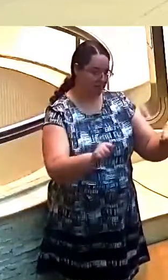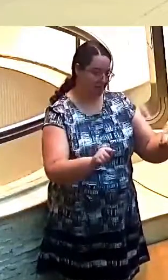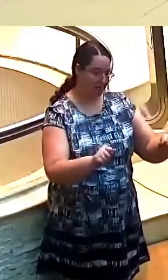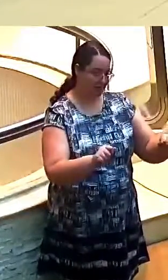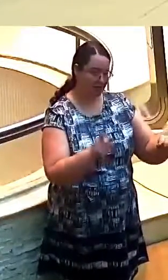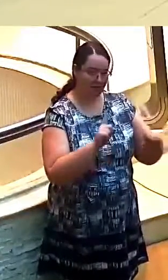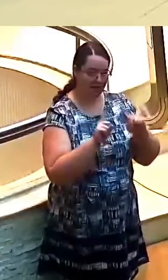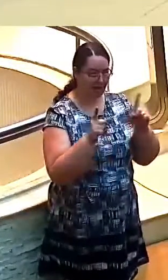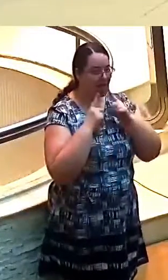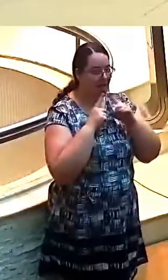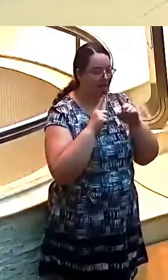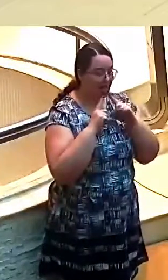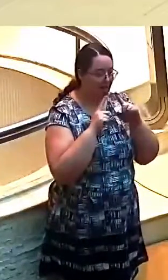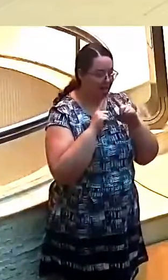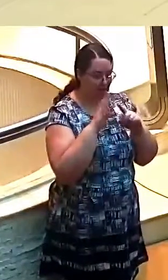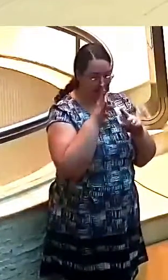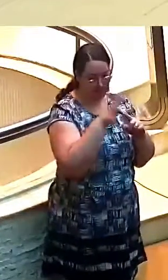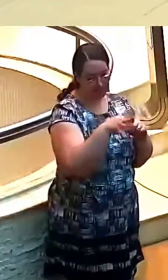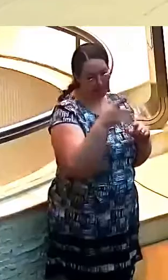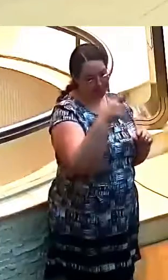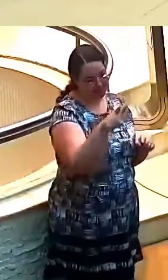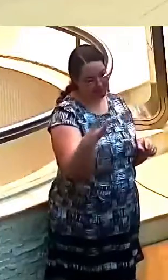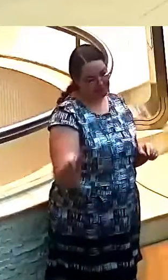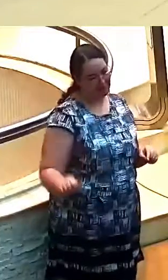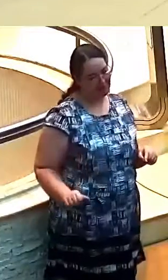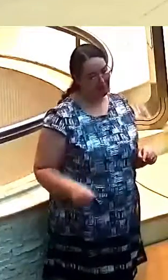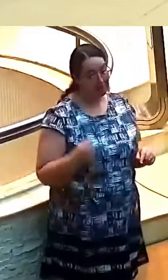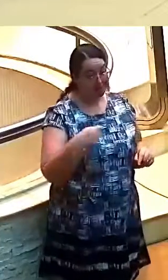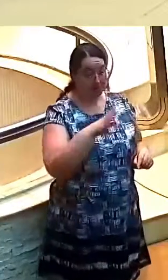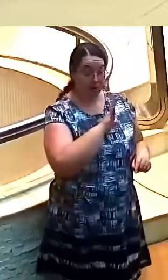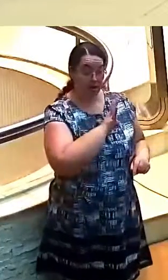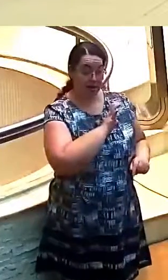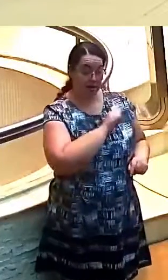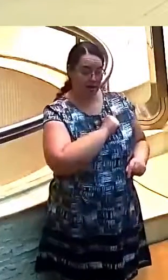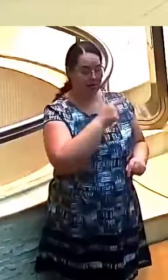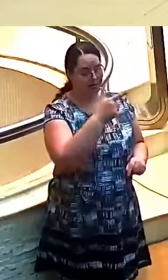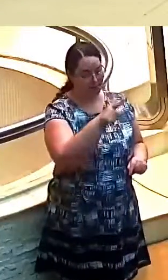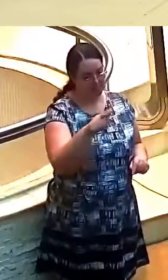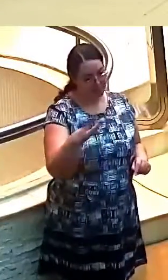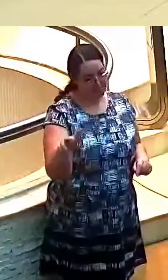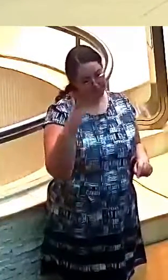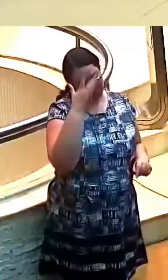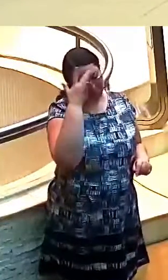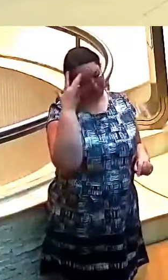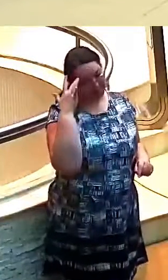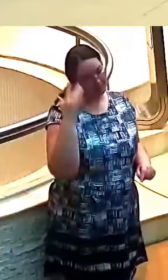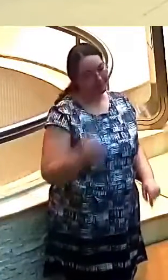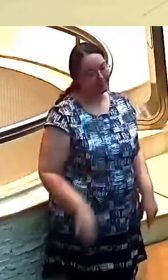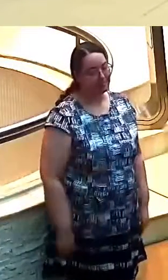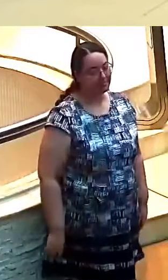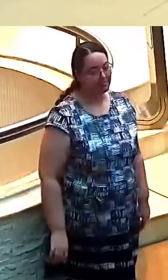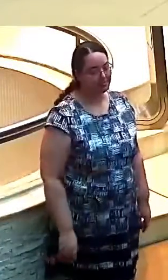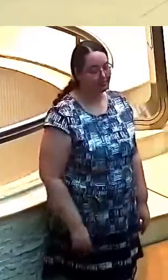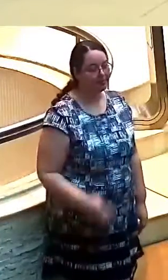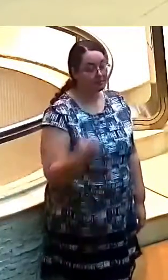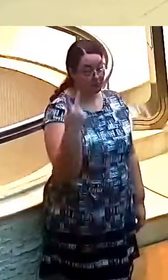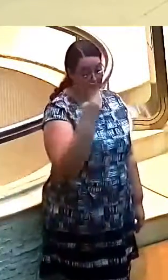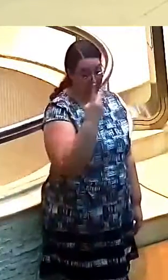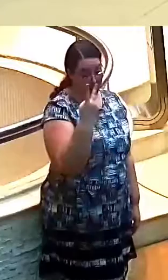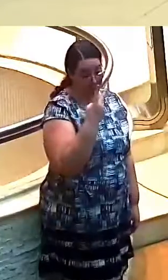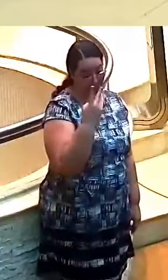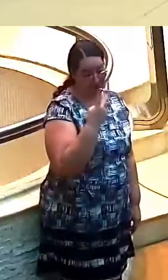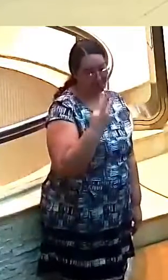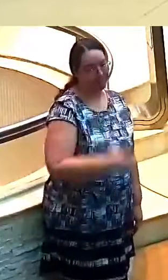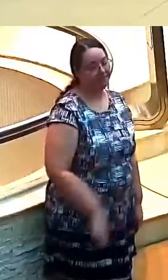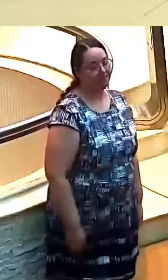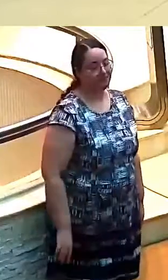e aí, Paulo, nos apresenta, um segundo, argumento, se